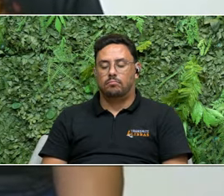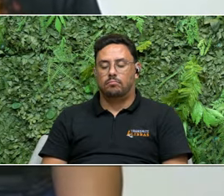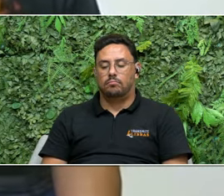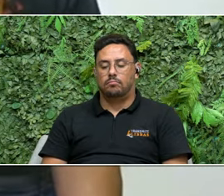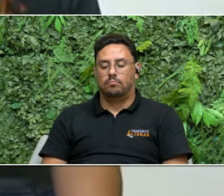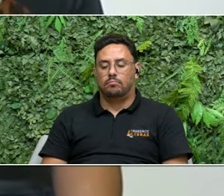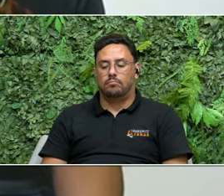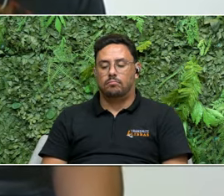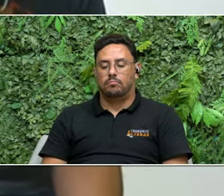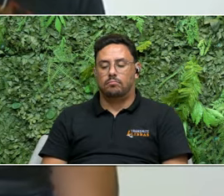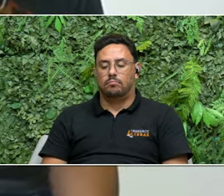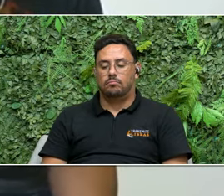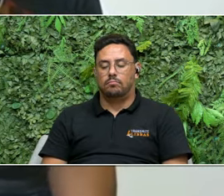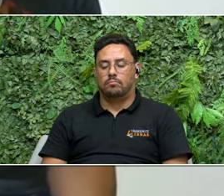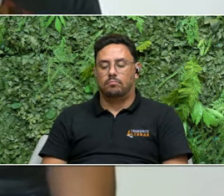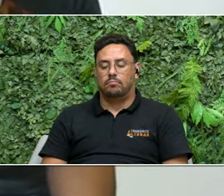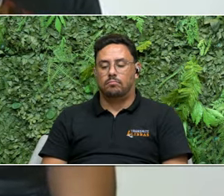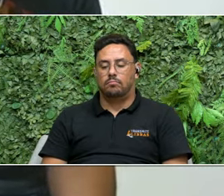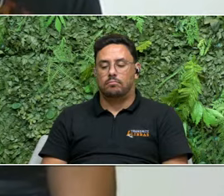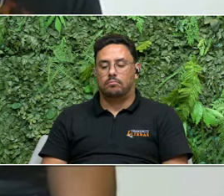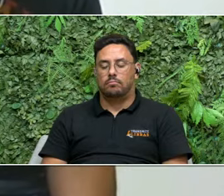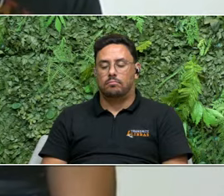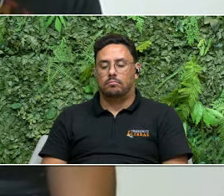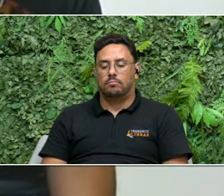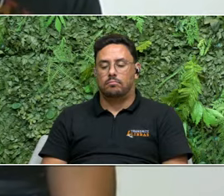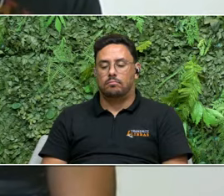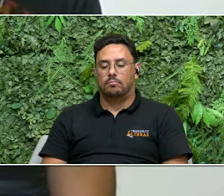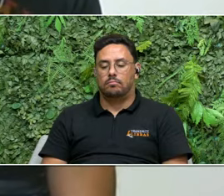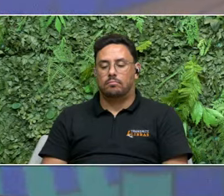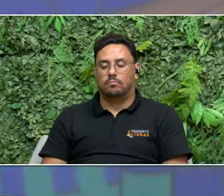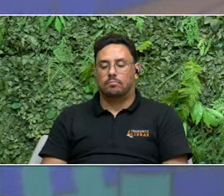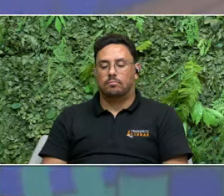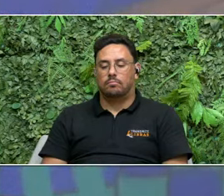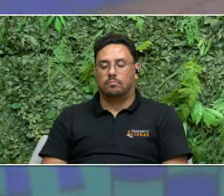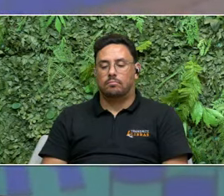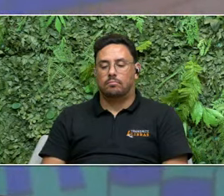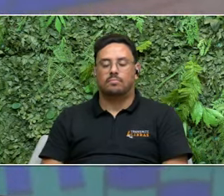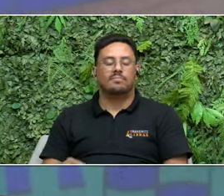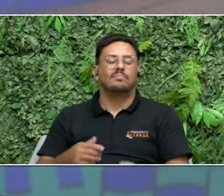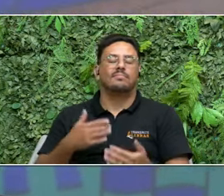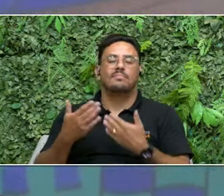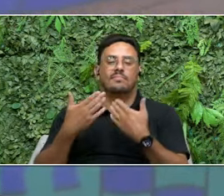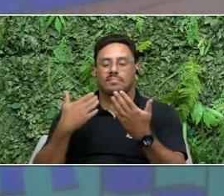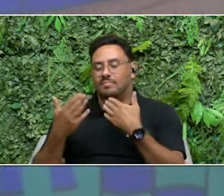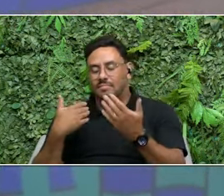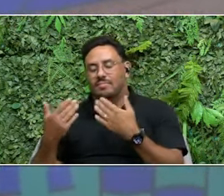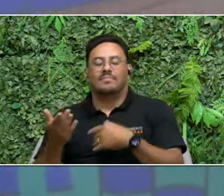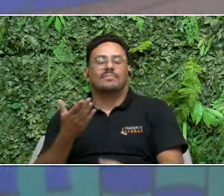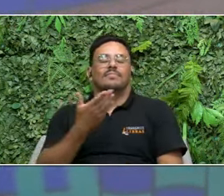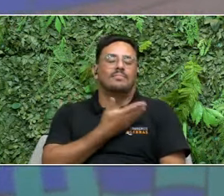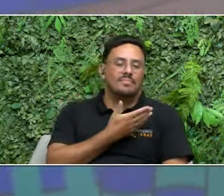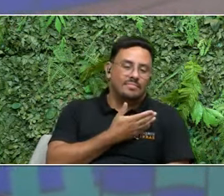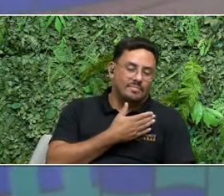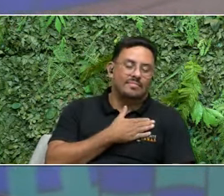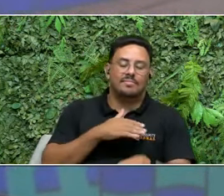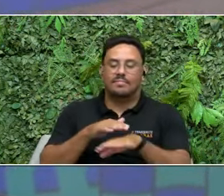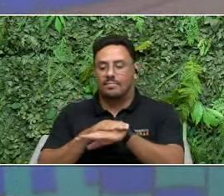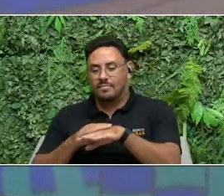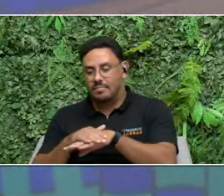Dr Cadê o Dr gente ele acha que acabou a coletiva para ele ir embora PR casa vai bater vai bater papo com a galera